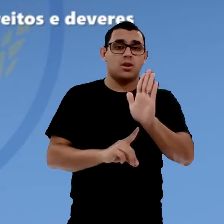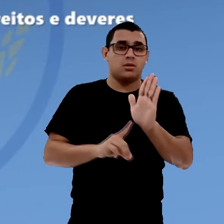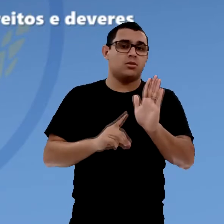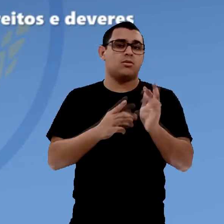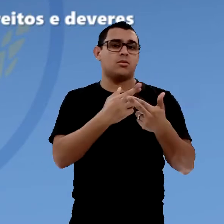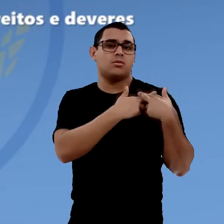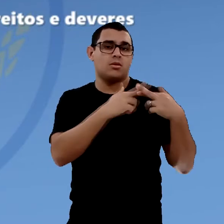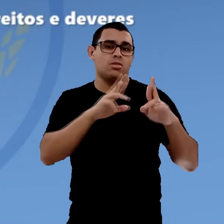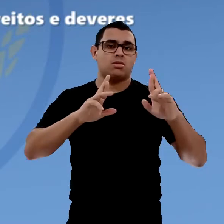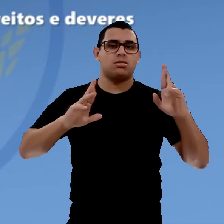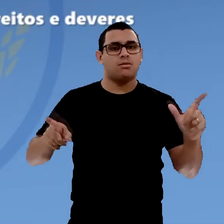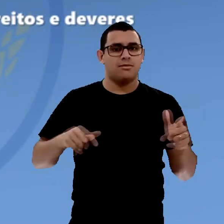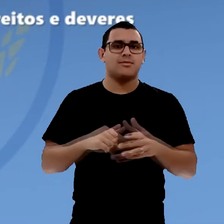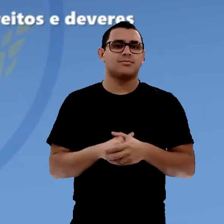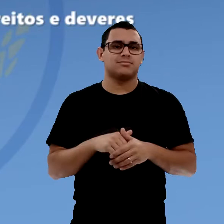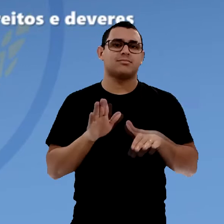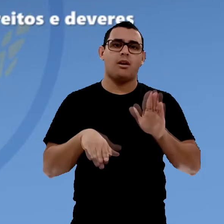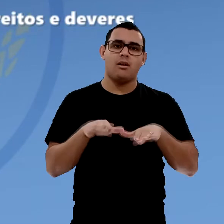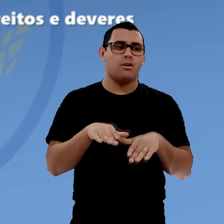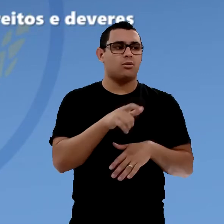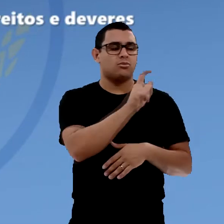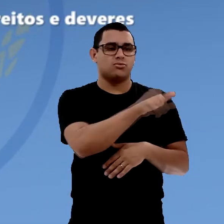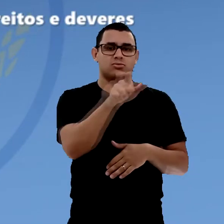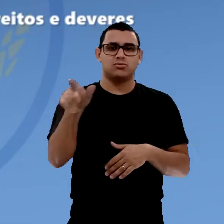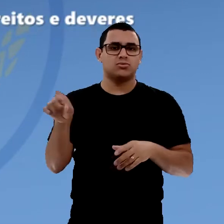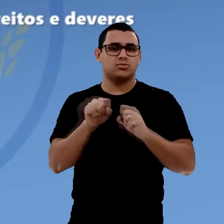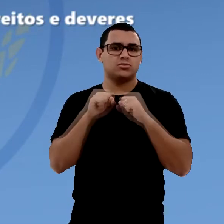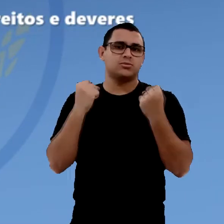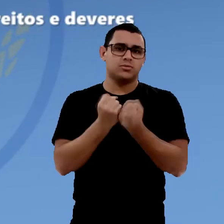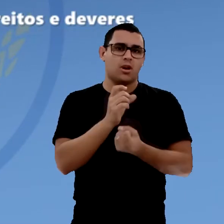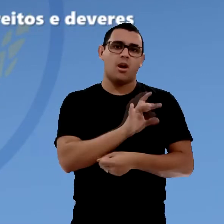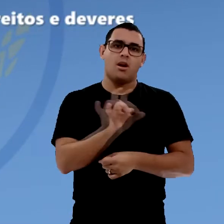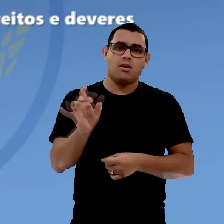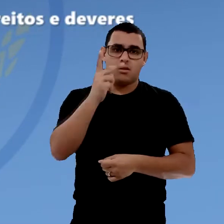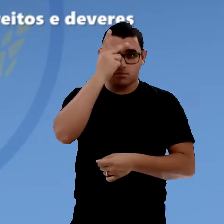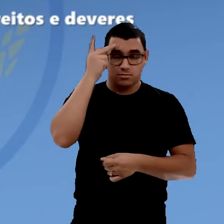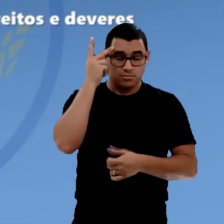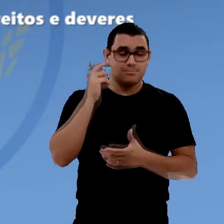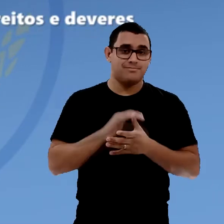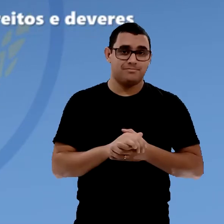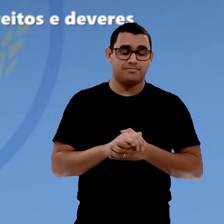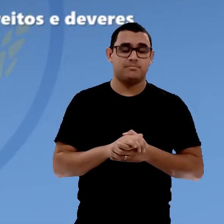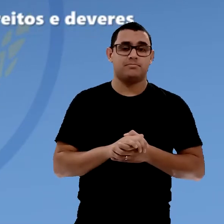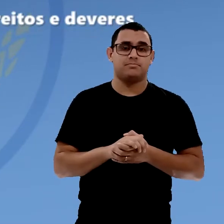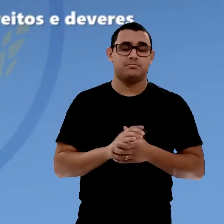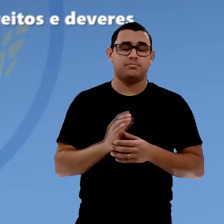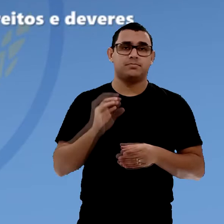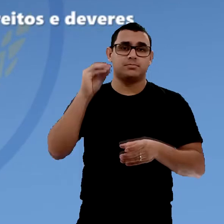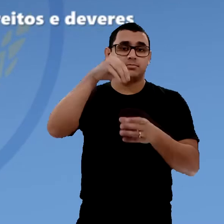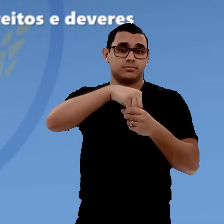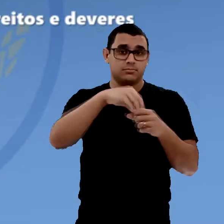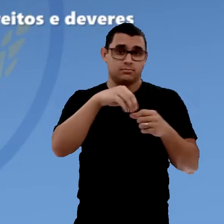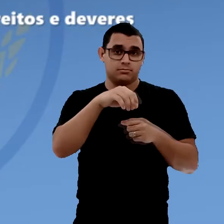direitos e deveres diferentes de acordo com a posição social de determinada pessoa